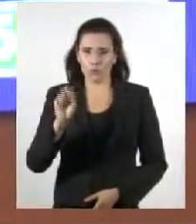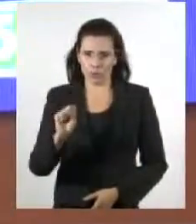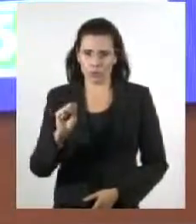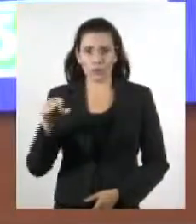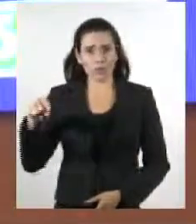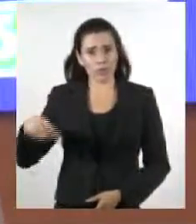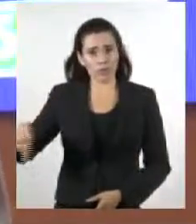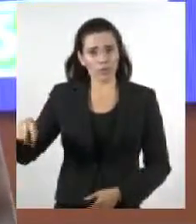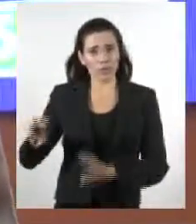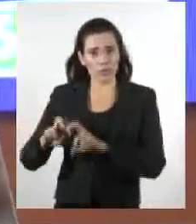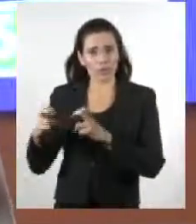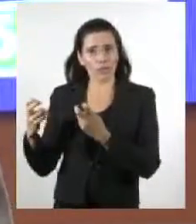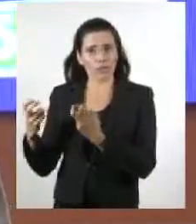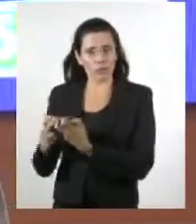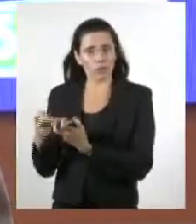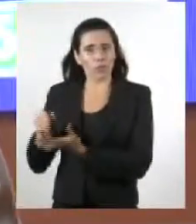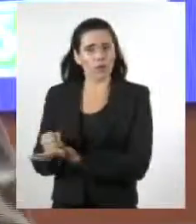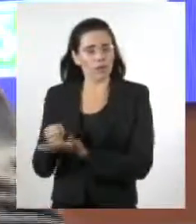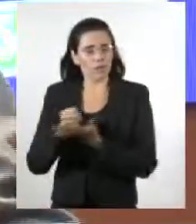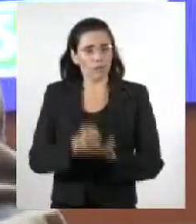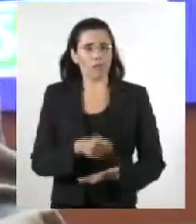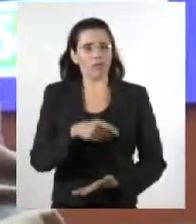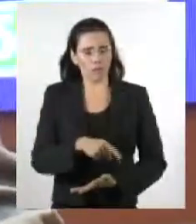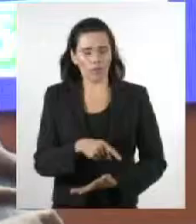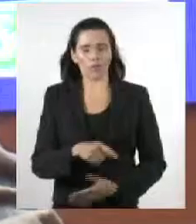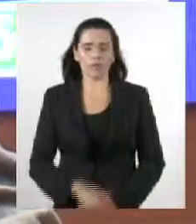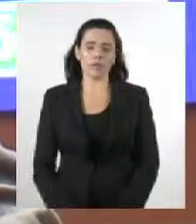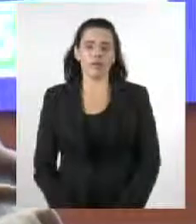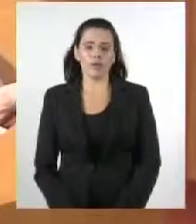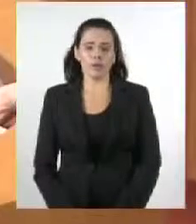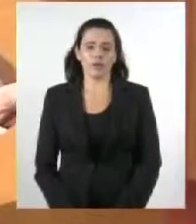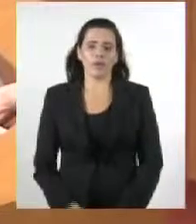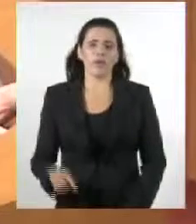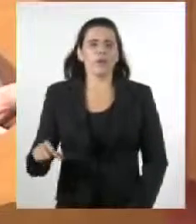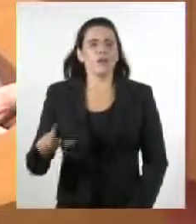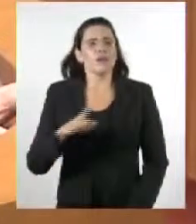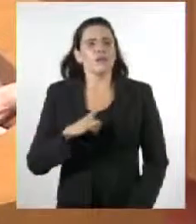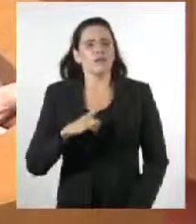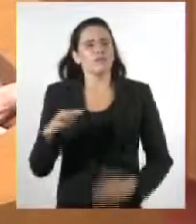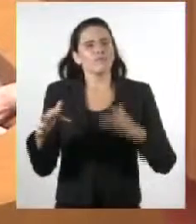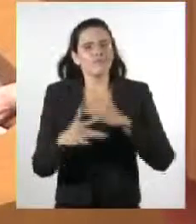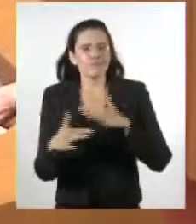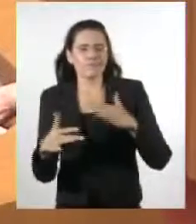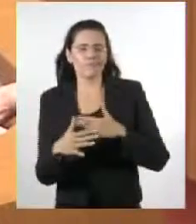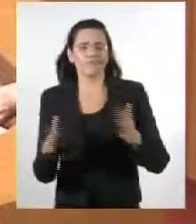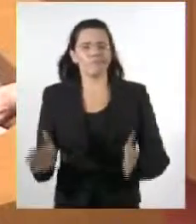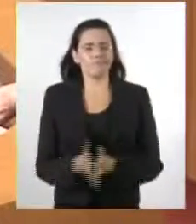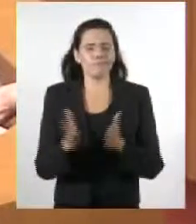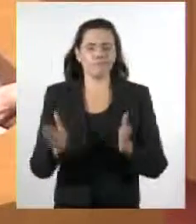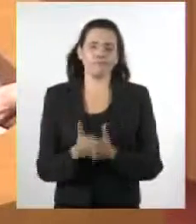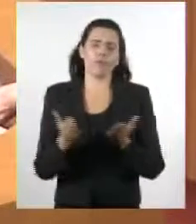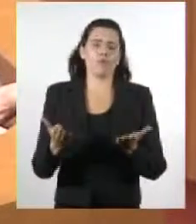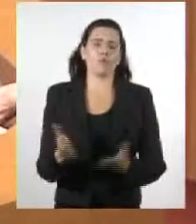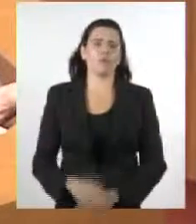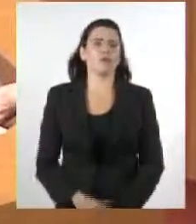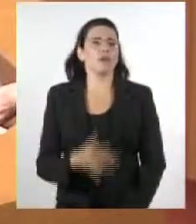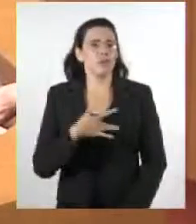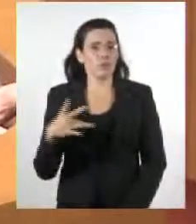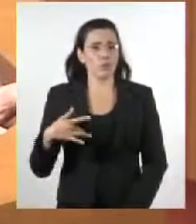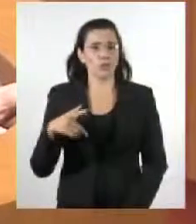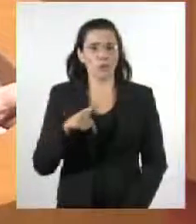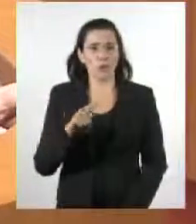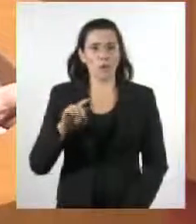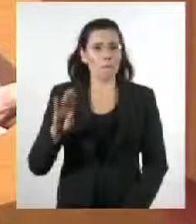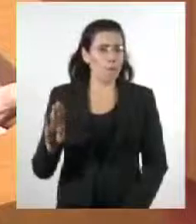dessas unidades são a única alternativa de saúde pública nas cidades menores. De toda essa rede, indispensável para o